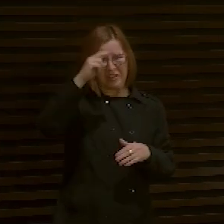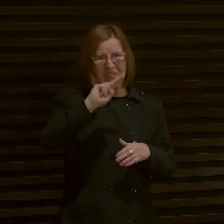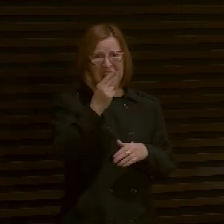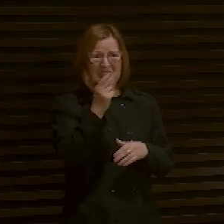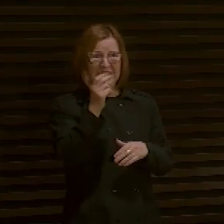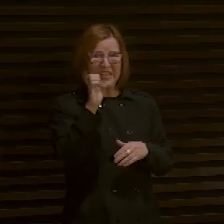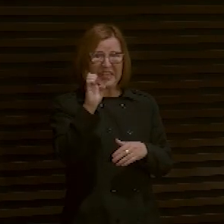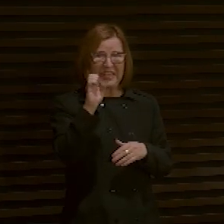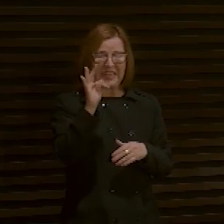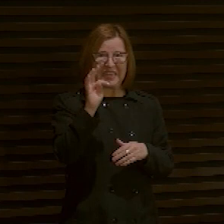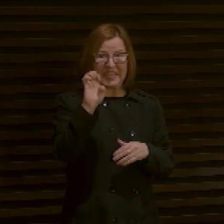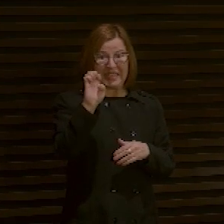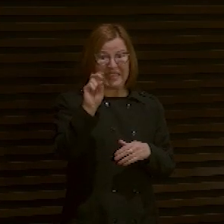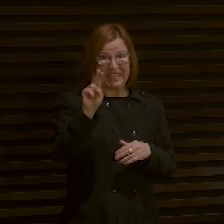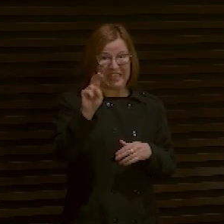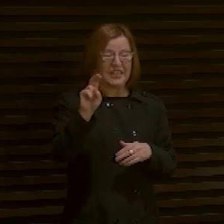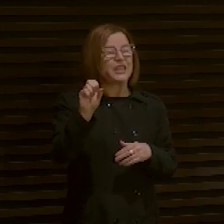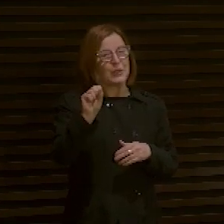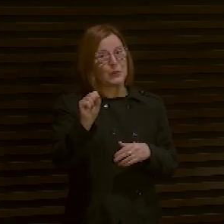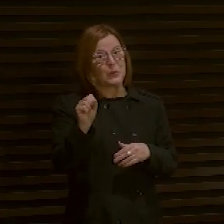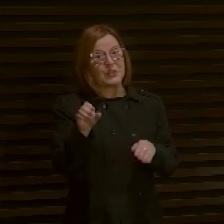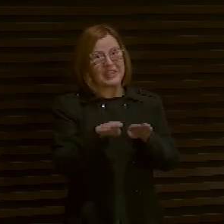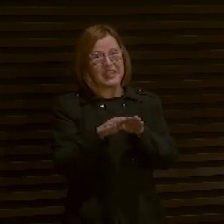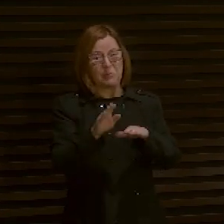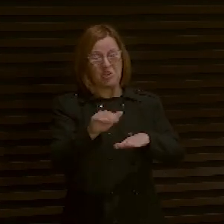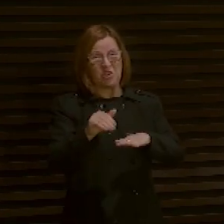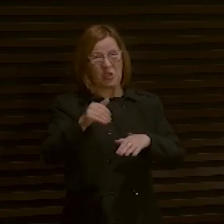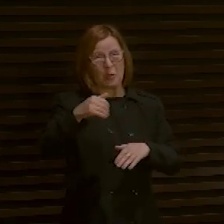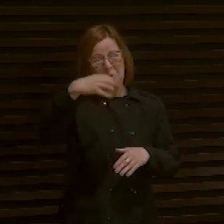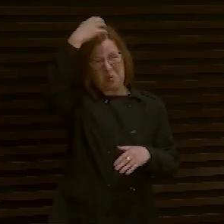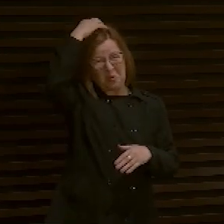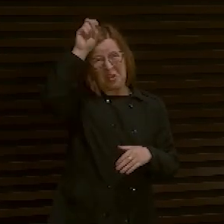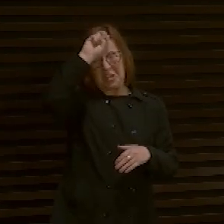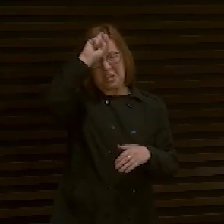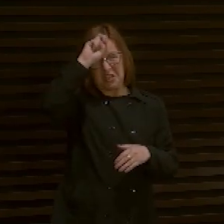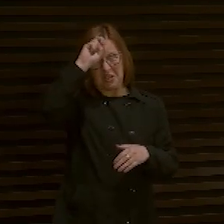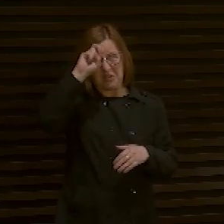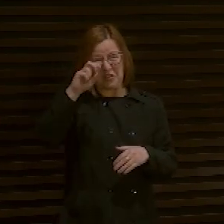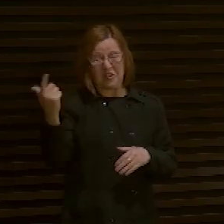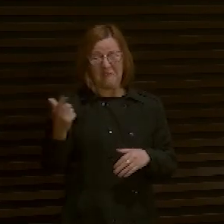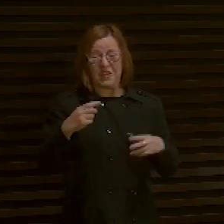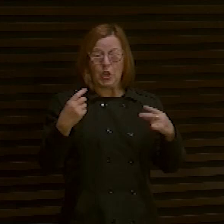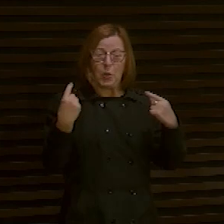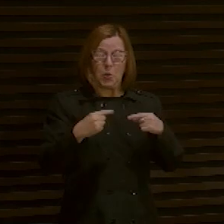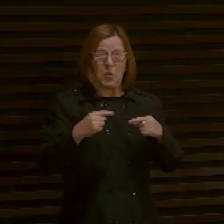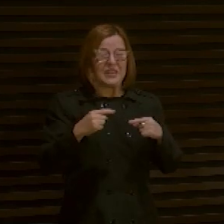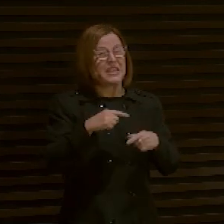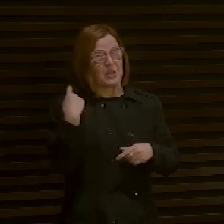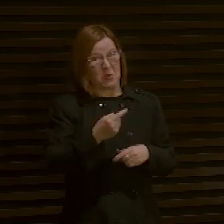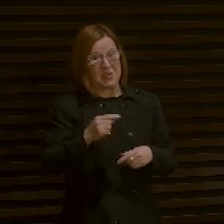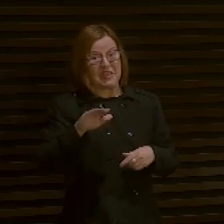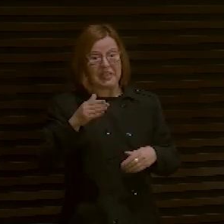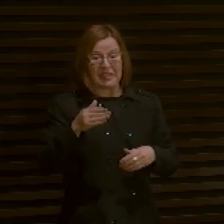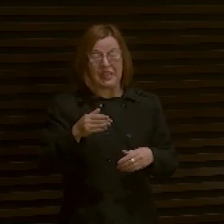contra nós." Por isso, ao anoitecer, eles se levantaram e fugiram, abandonando as suas tendas,